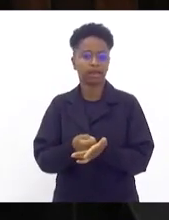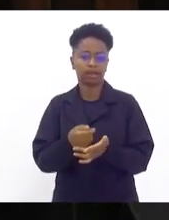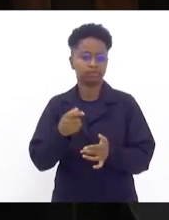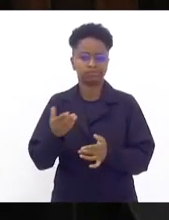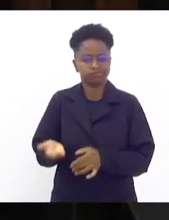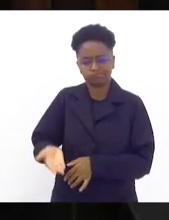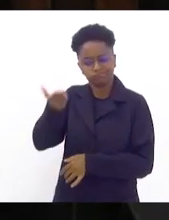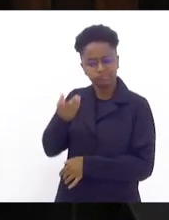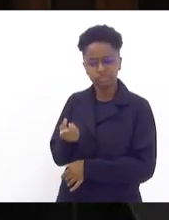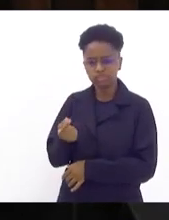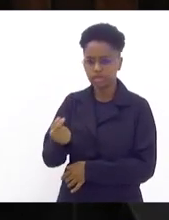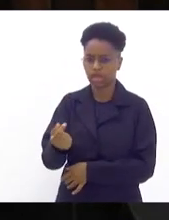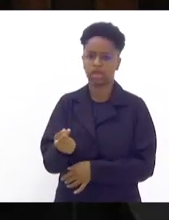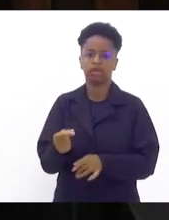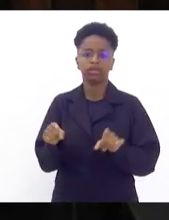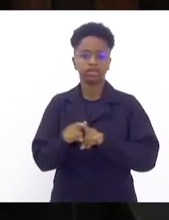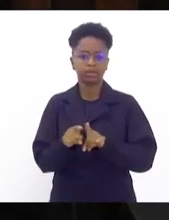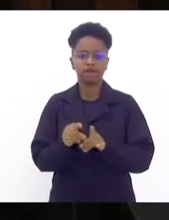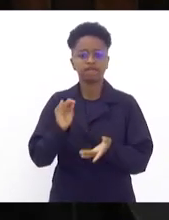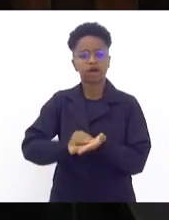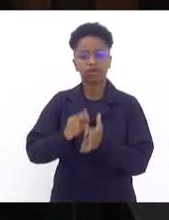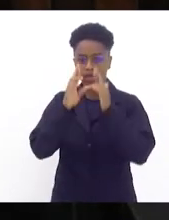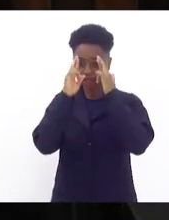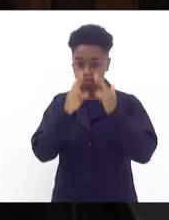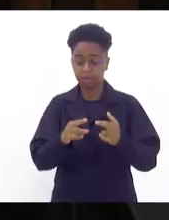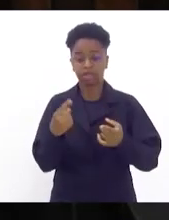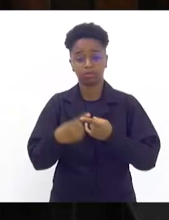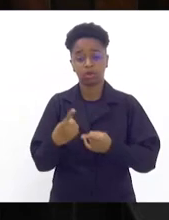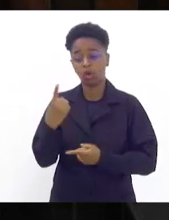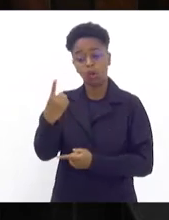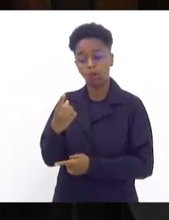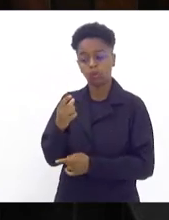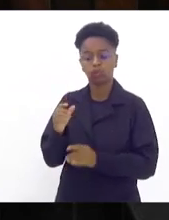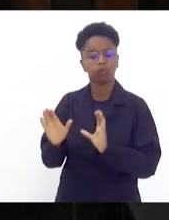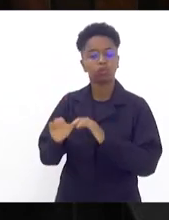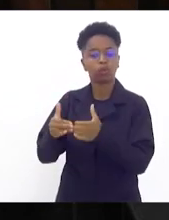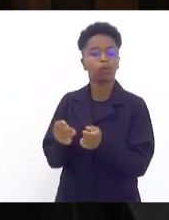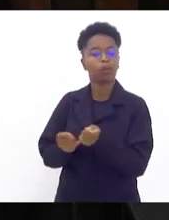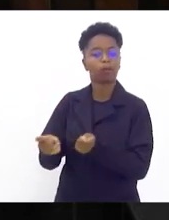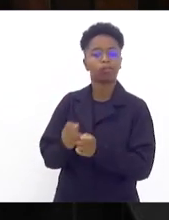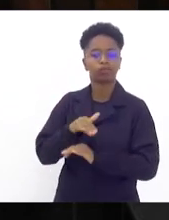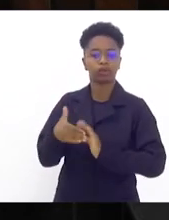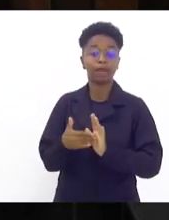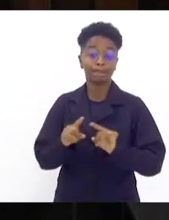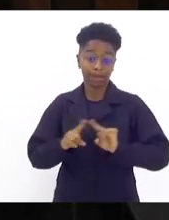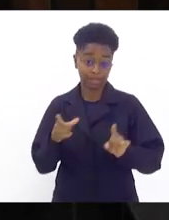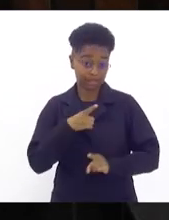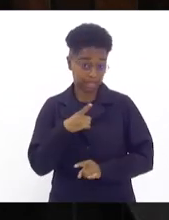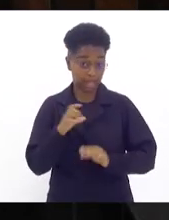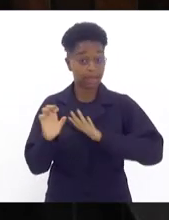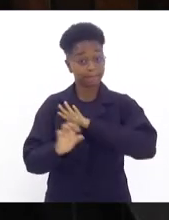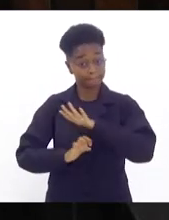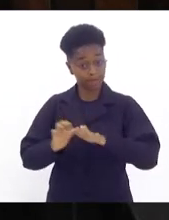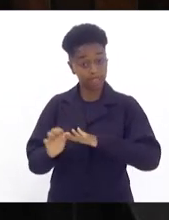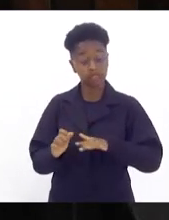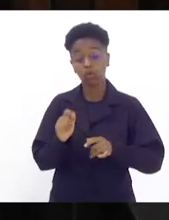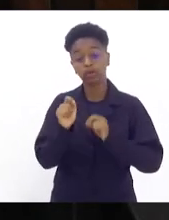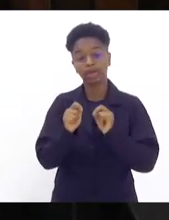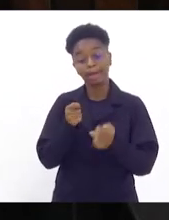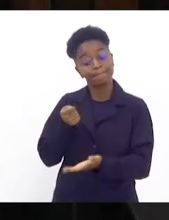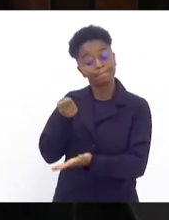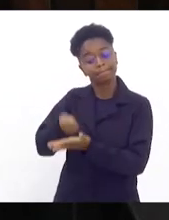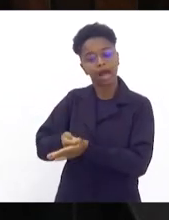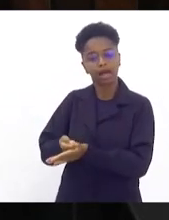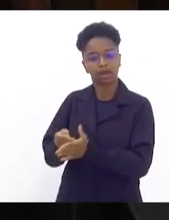elevada, com o desrespeito de um monopólio, mas há uma grande cervejaria que patrocina um dos